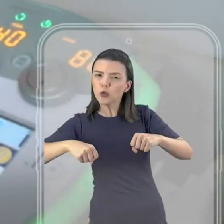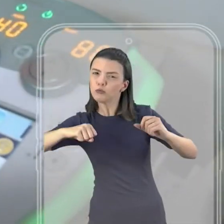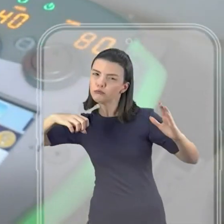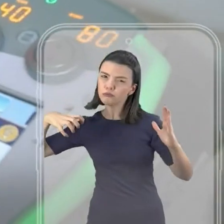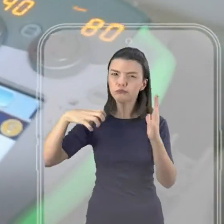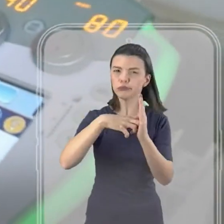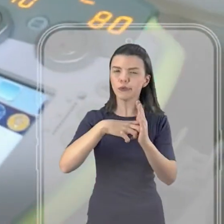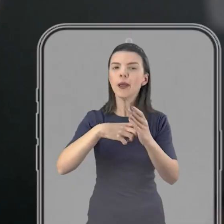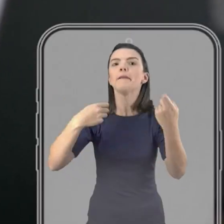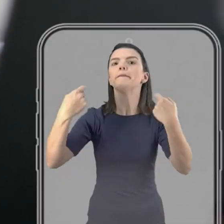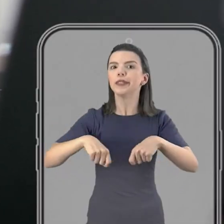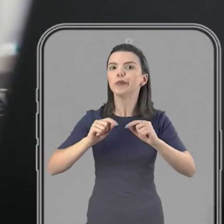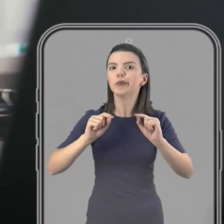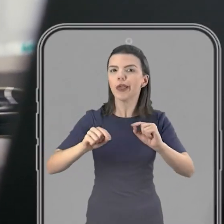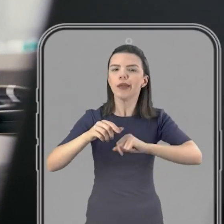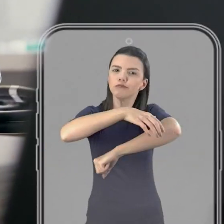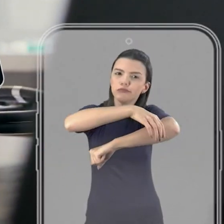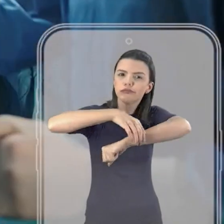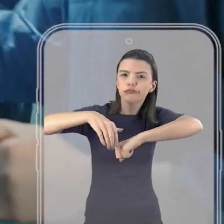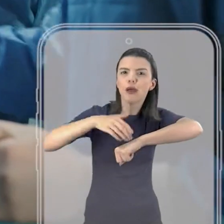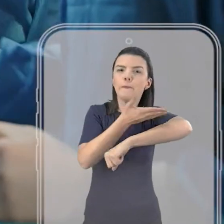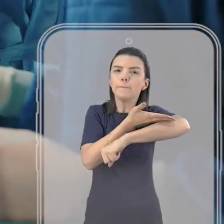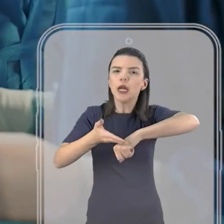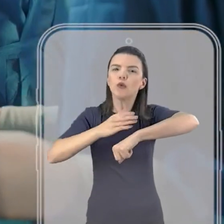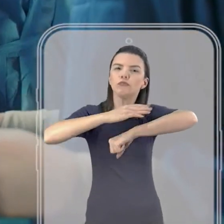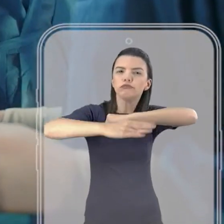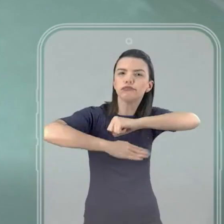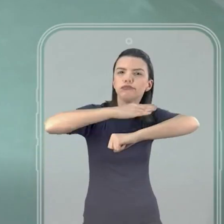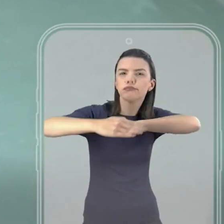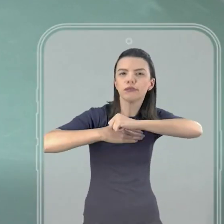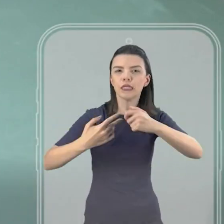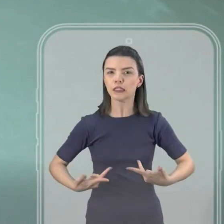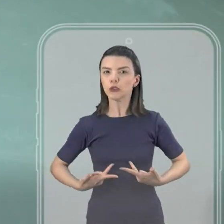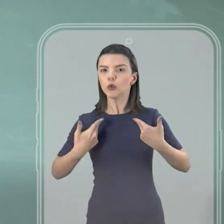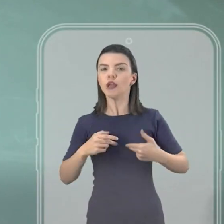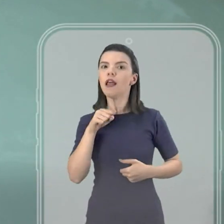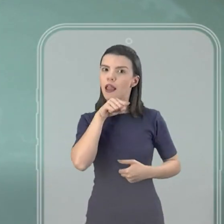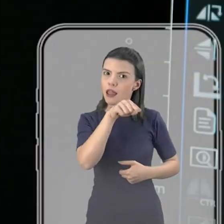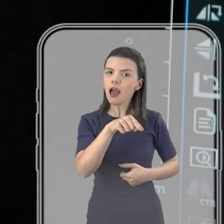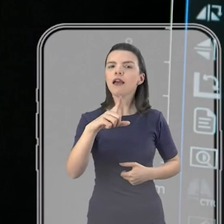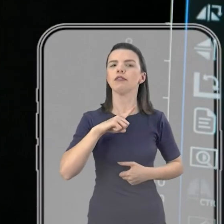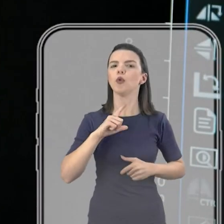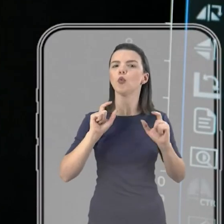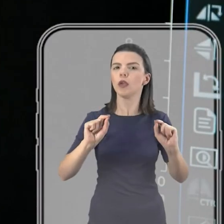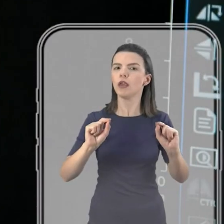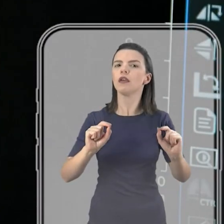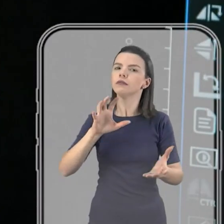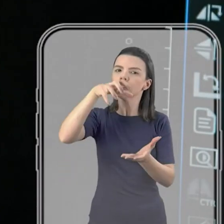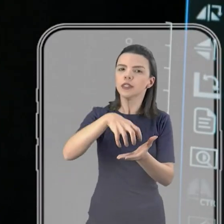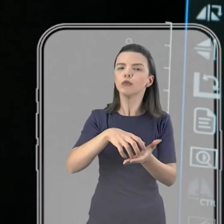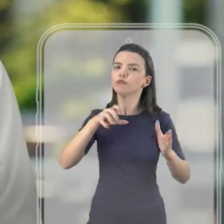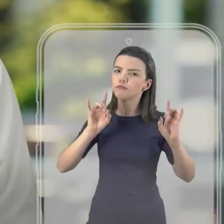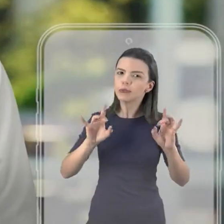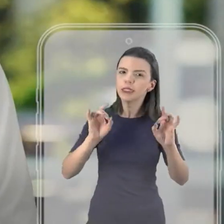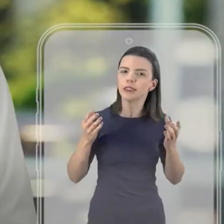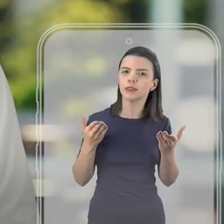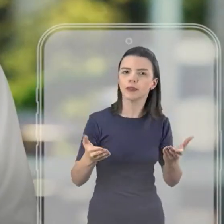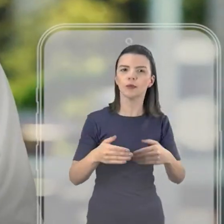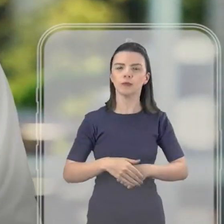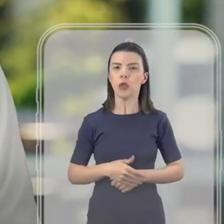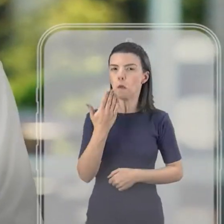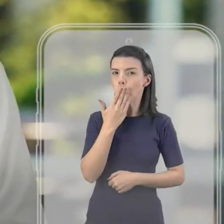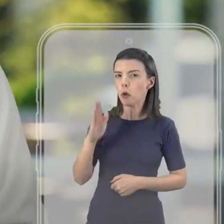moto principalmente, e que o paciente precisa colocar um gesso, fazer uma pequena cirurgia. E nós vamos ter esse centro especializado lá no norte da ilha. Isso não